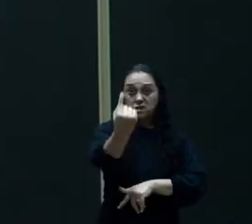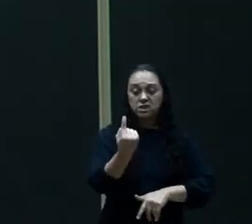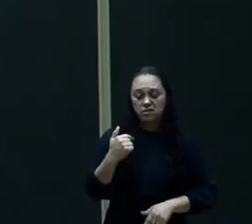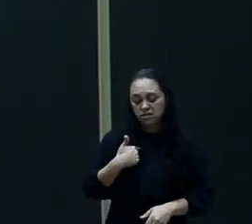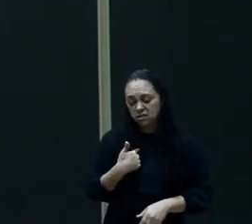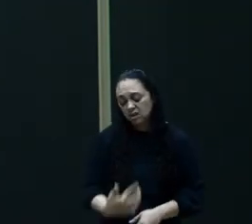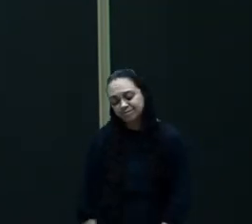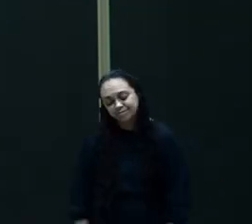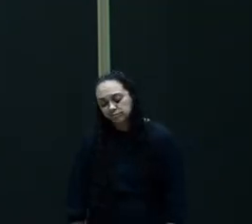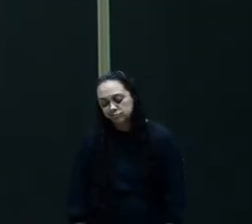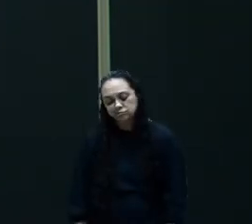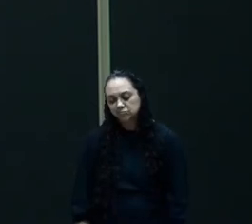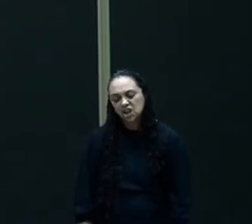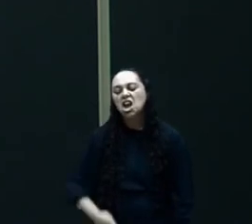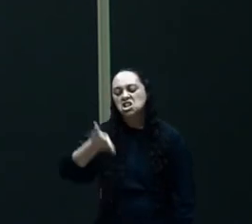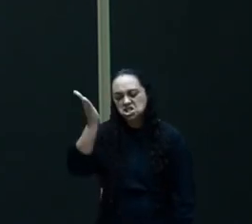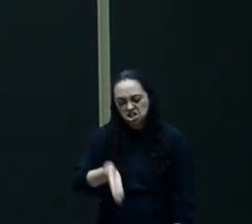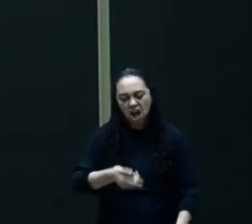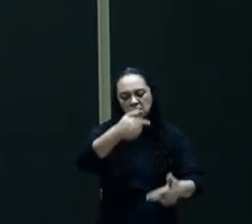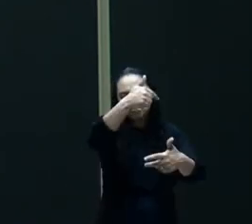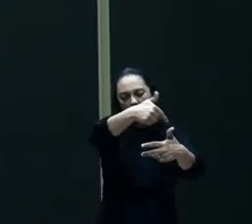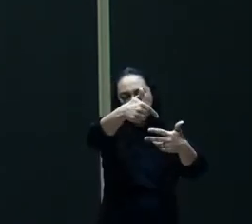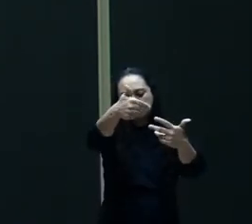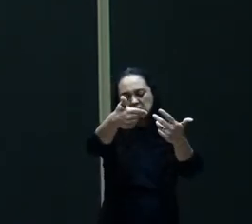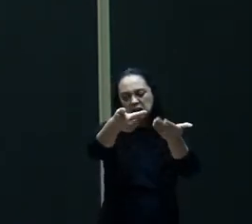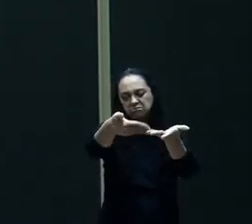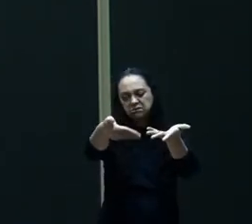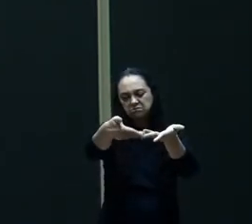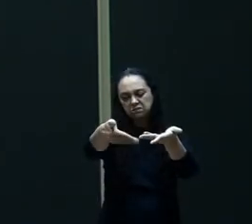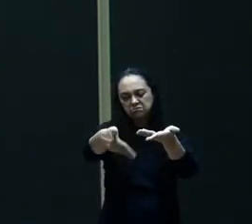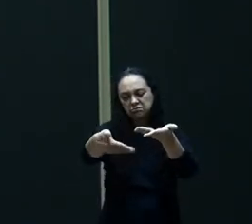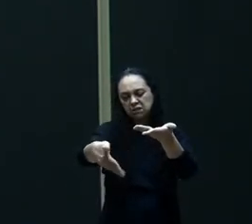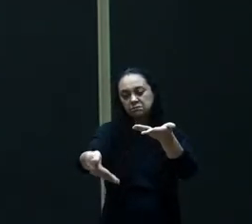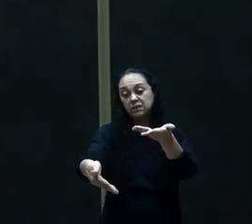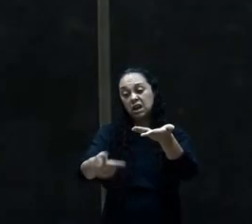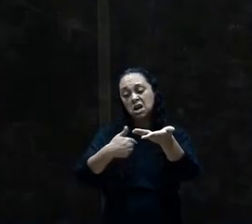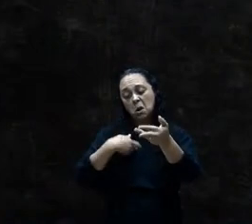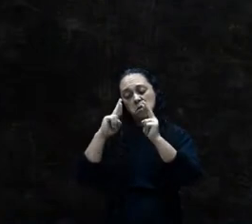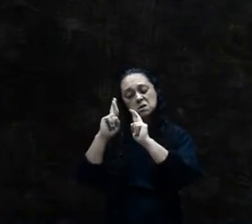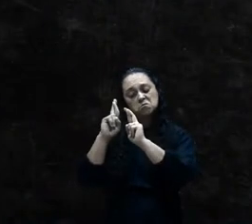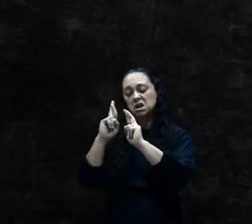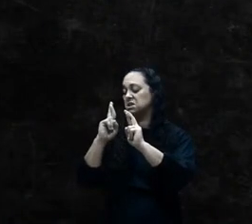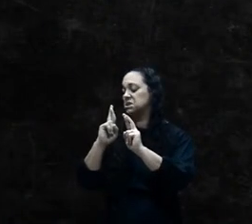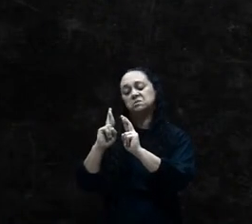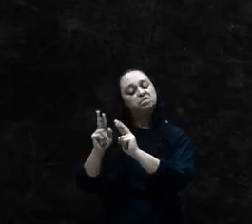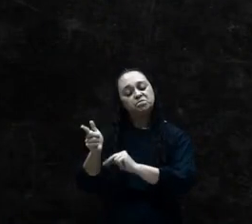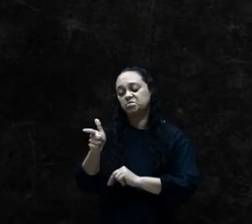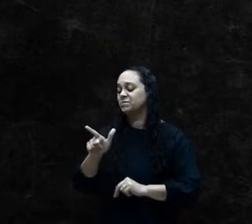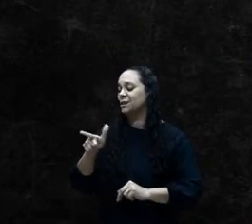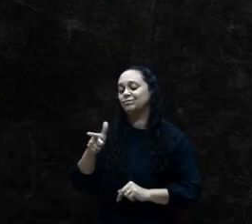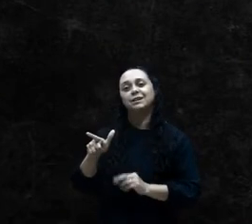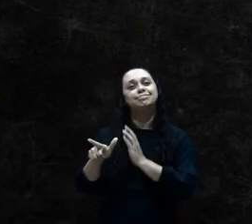minha esperança Olha o que diz o Versículo 20 desse capítulo que nós lemos e não